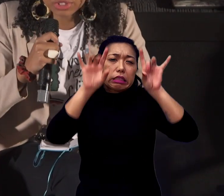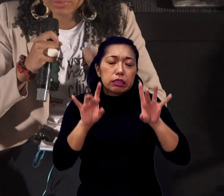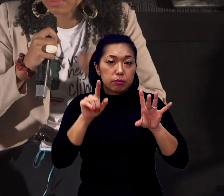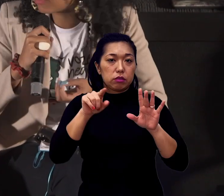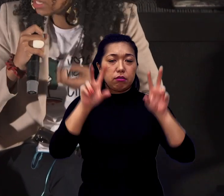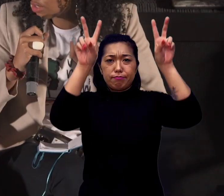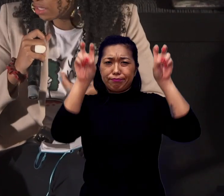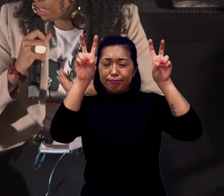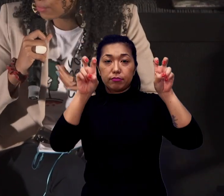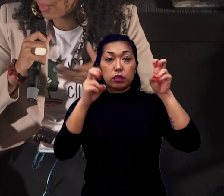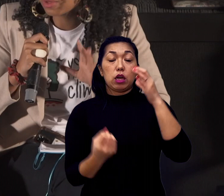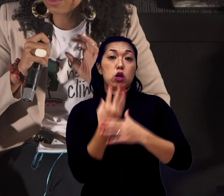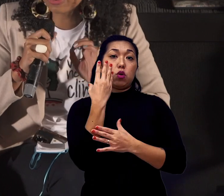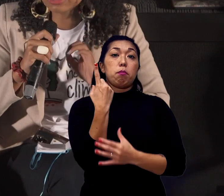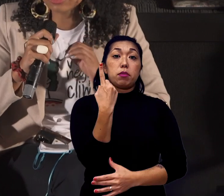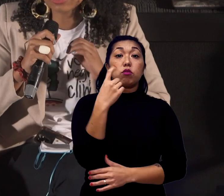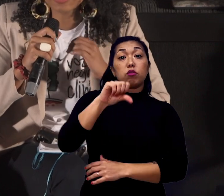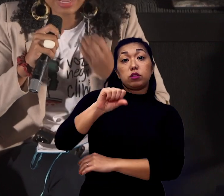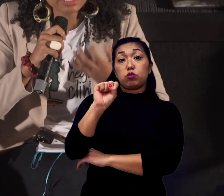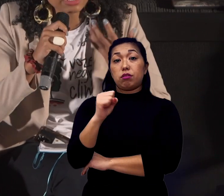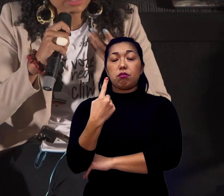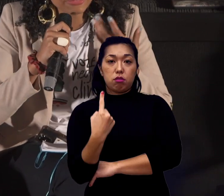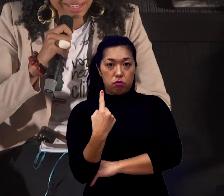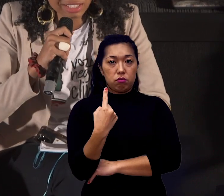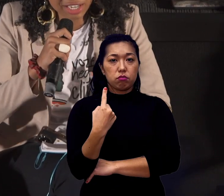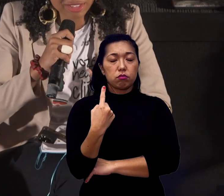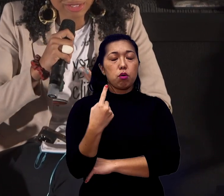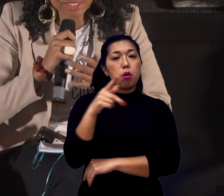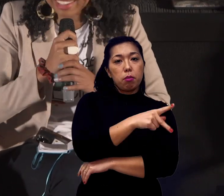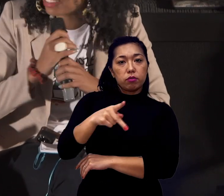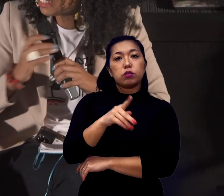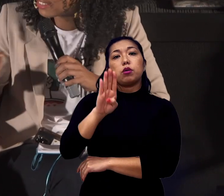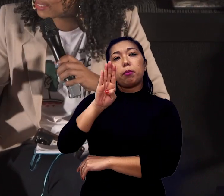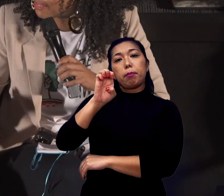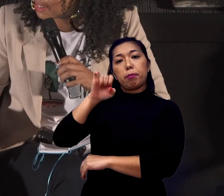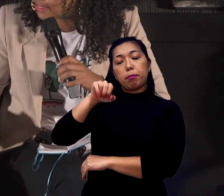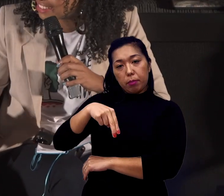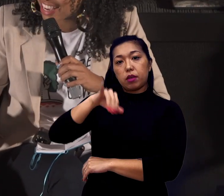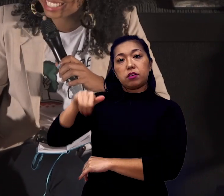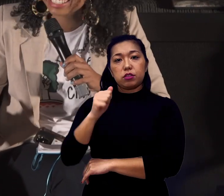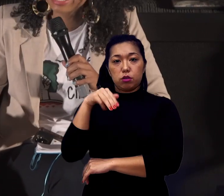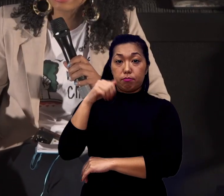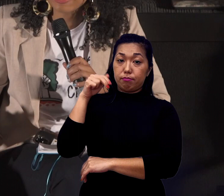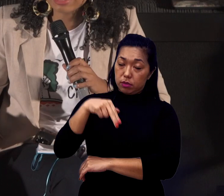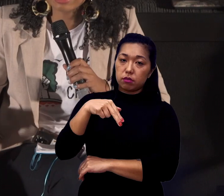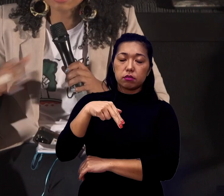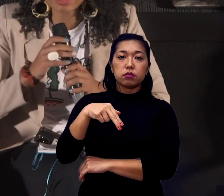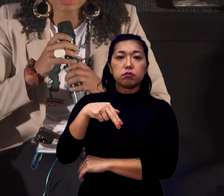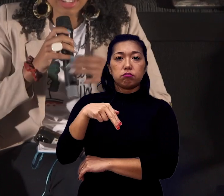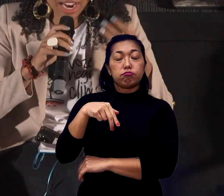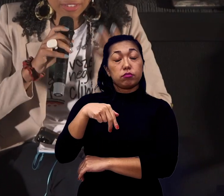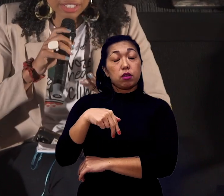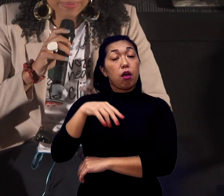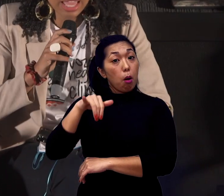esse termo surgiu em 1981, com o professor Benjamin Frank Chaves Jr., que a Ana e eu tivemos a oportunidade de conhecê-lo